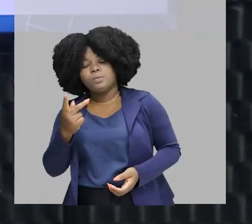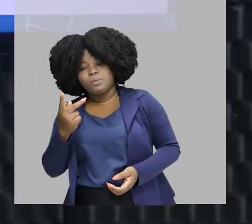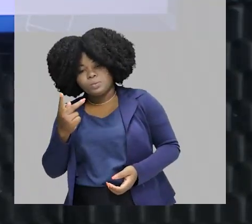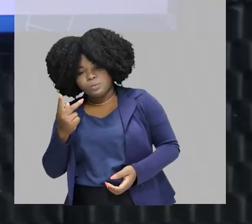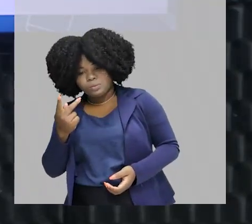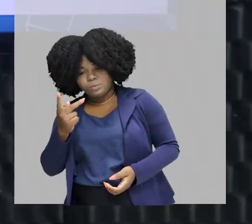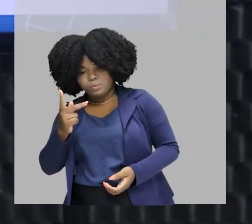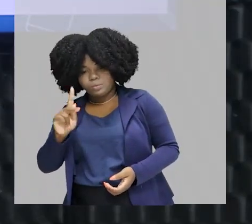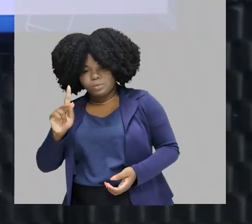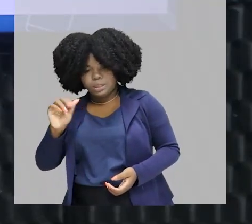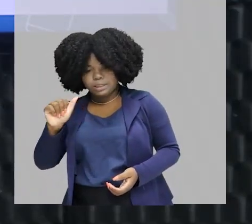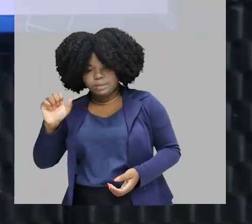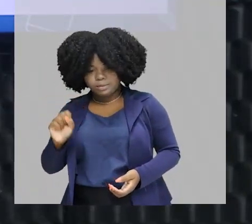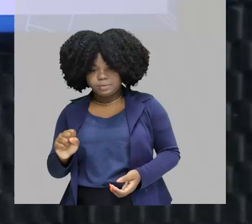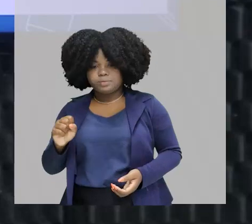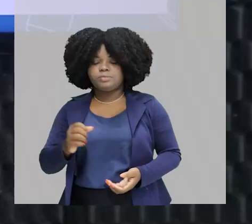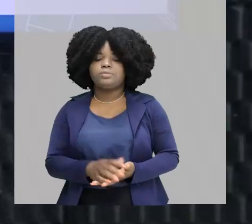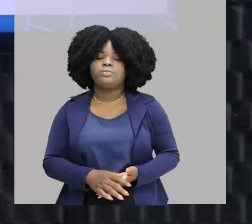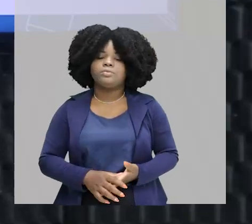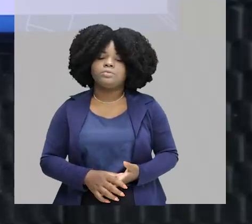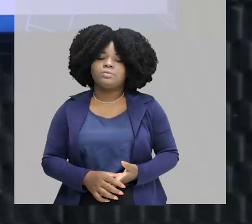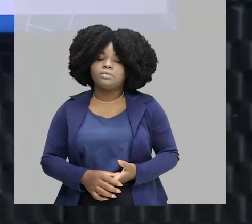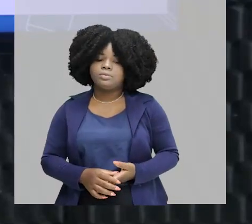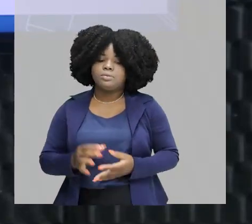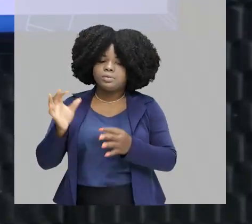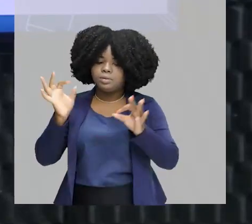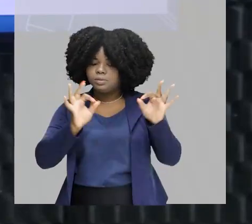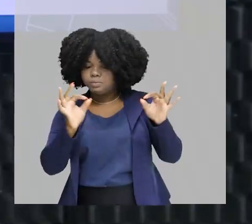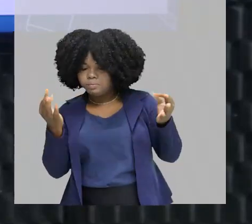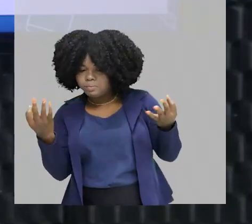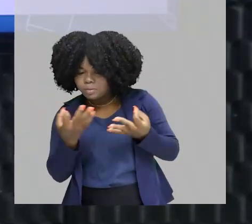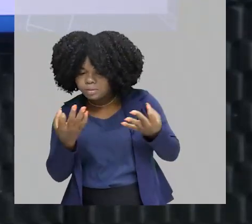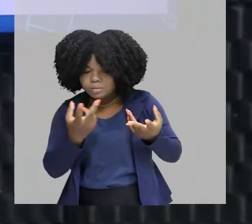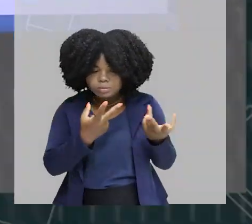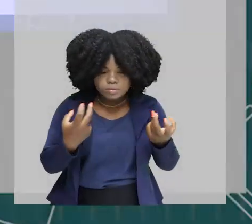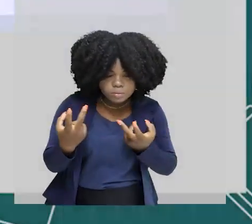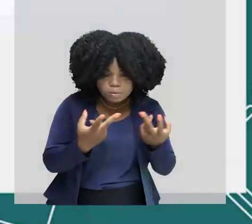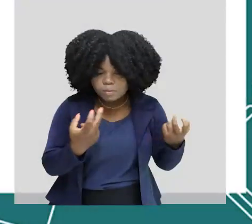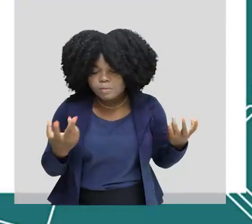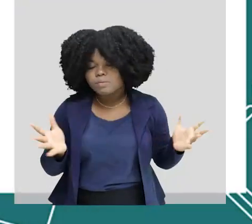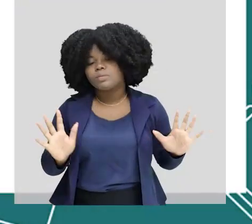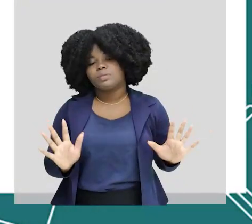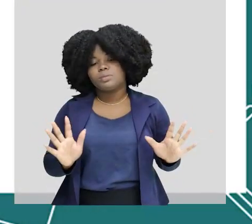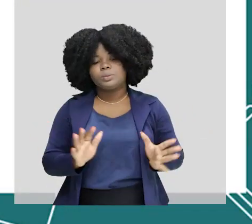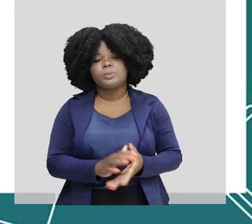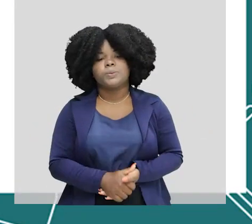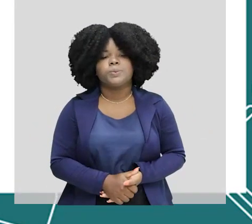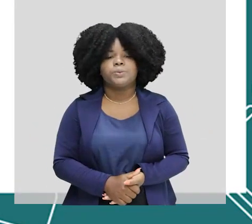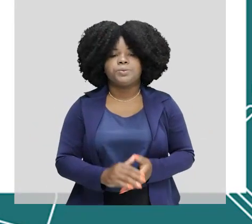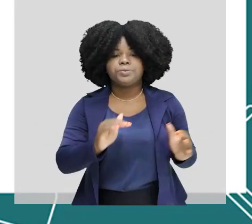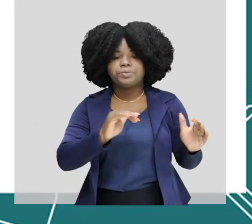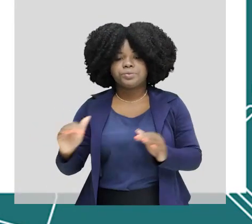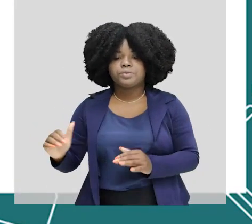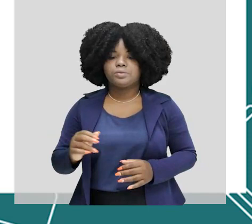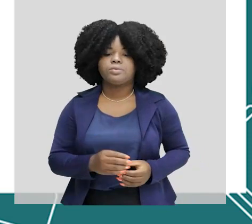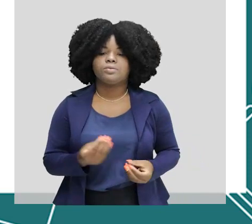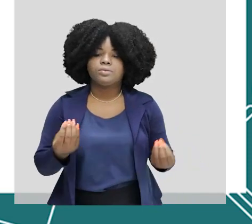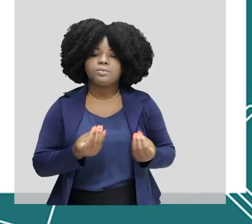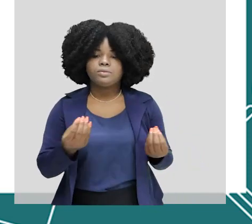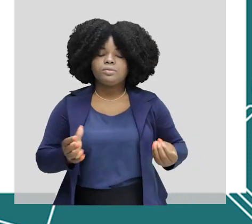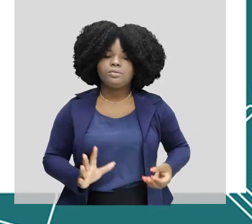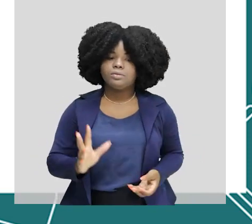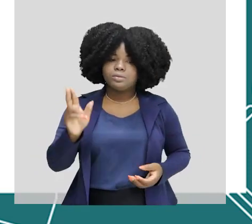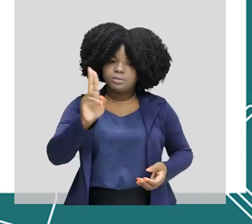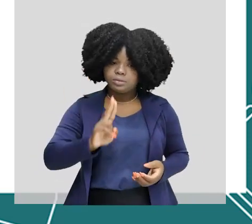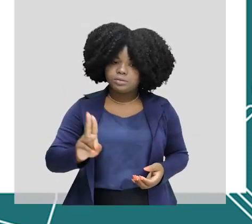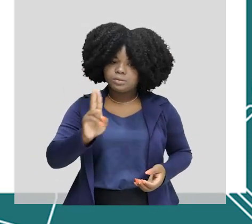Perceber se ele está fazendo uma composição simples ou se ele está fazendo uma composição perfeita. Quando que nós vamos